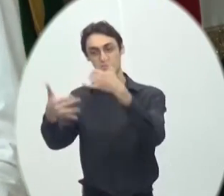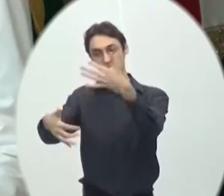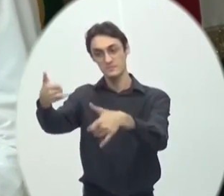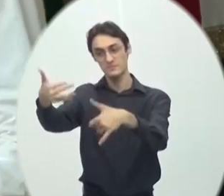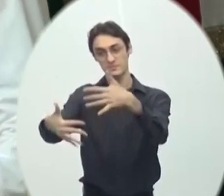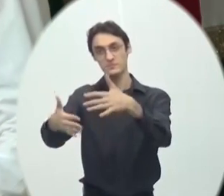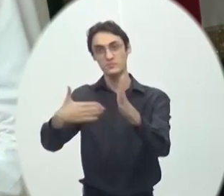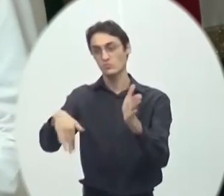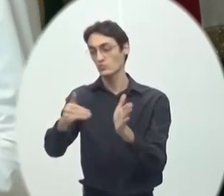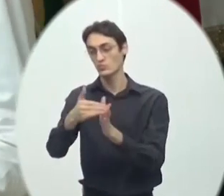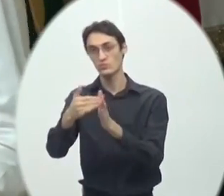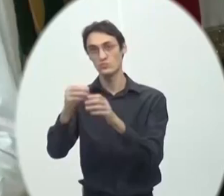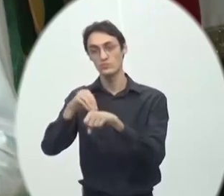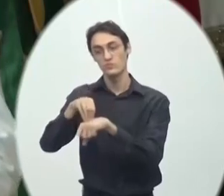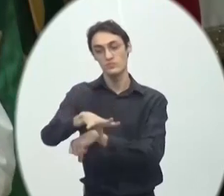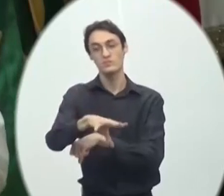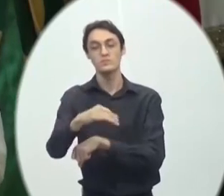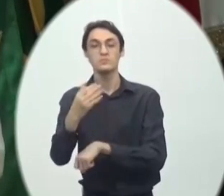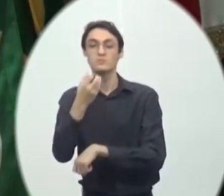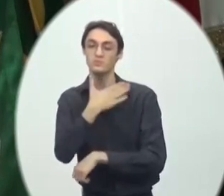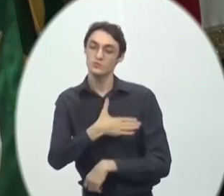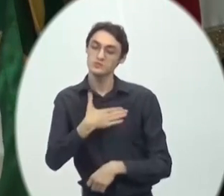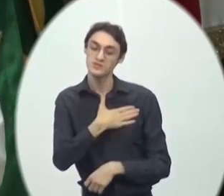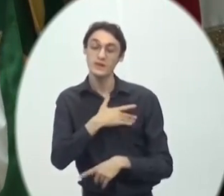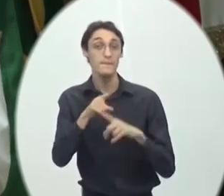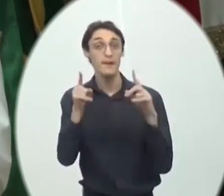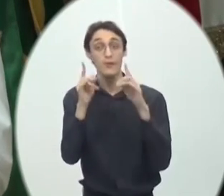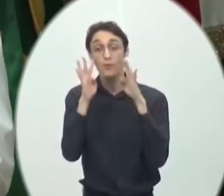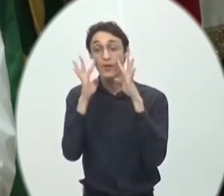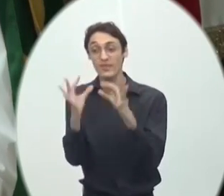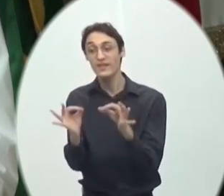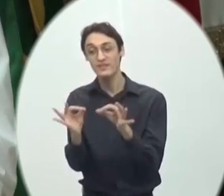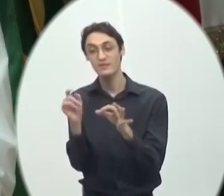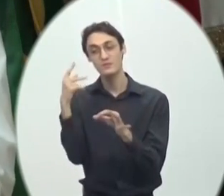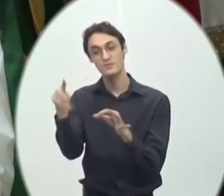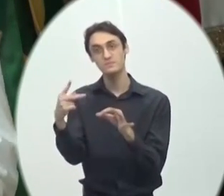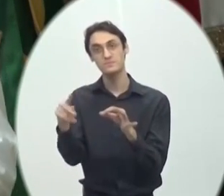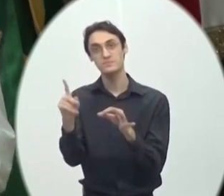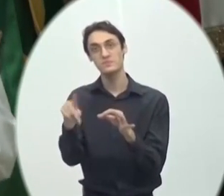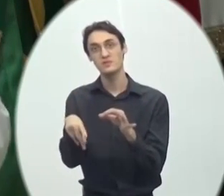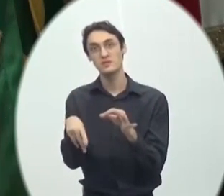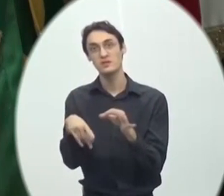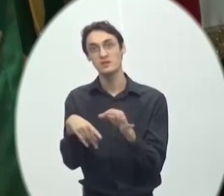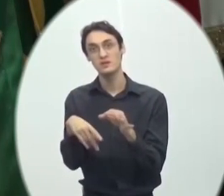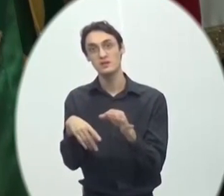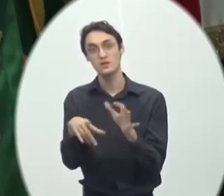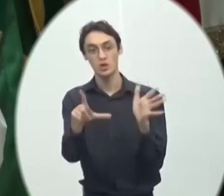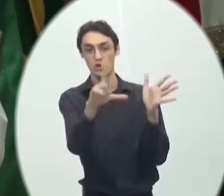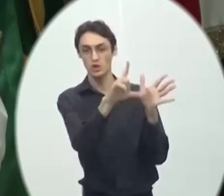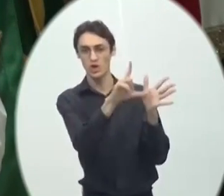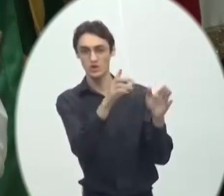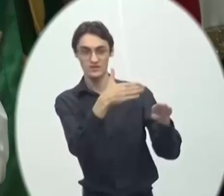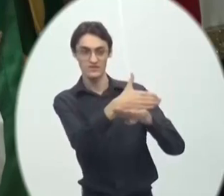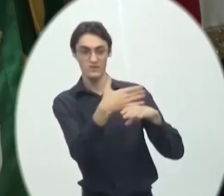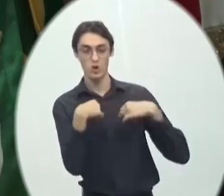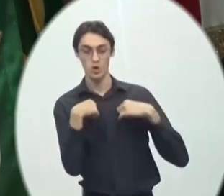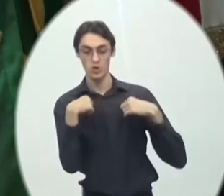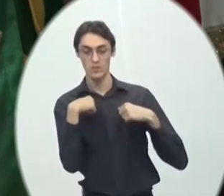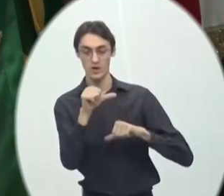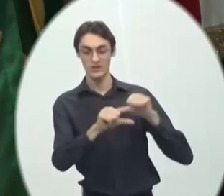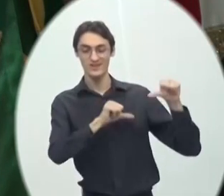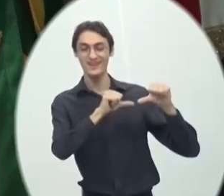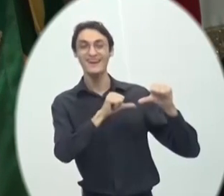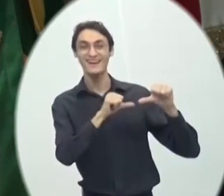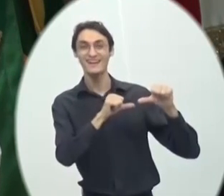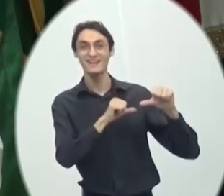ele disse. Mas uma coisa me chamou bastante a atenção nesse negócio de provar a roupa em loja, né? Que é ridículo, né? Aí tu